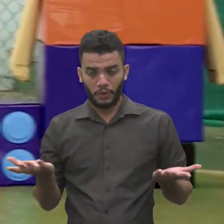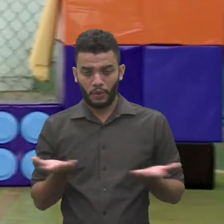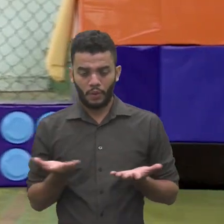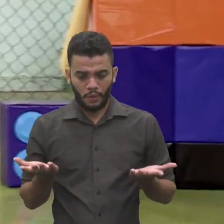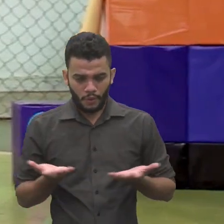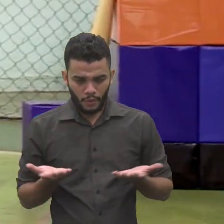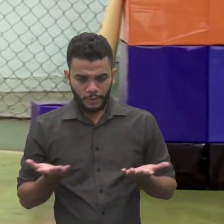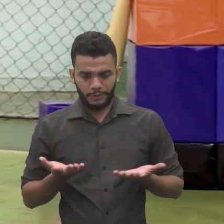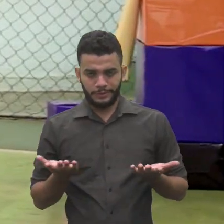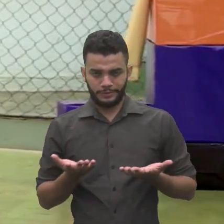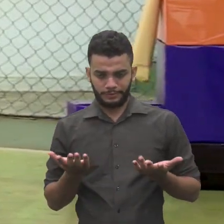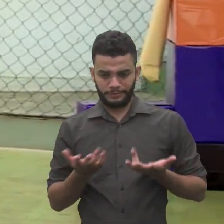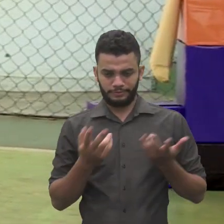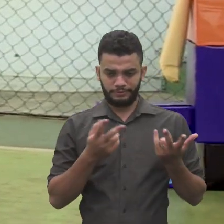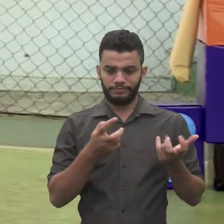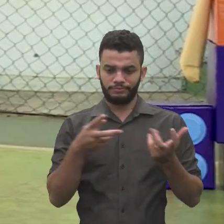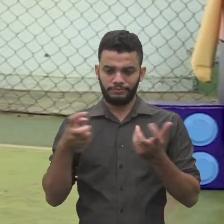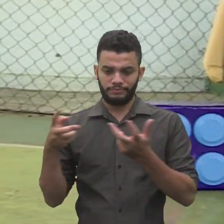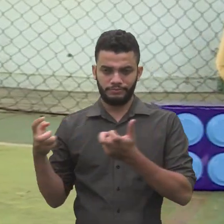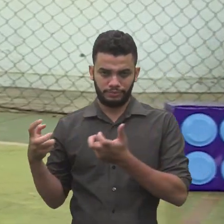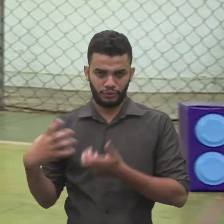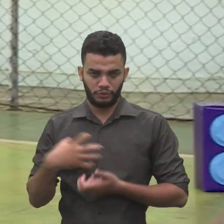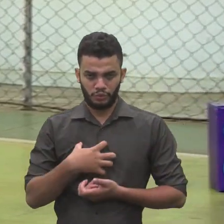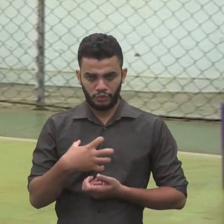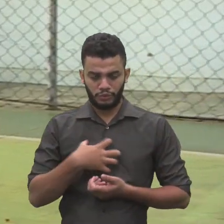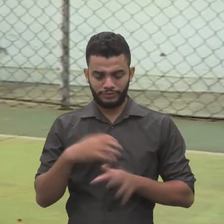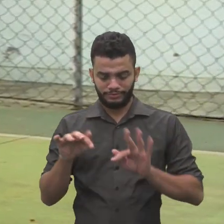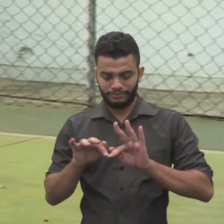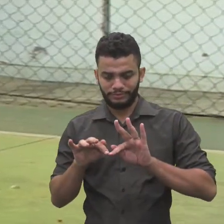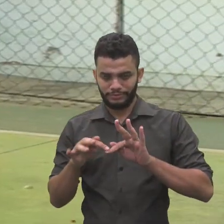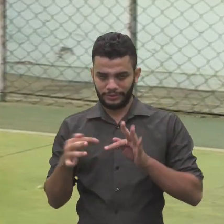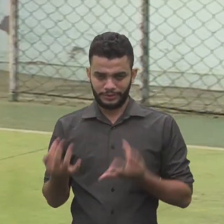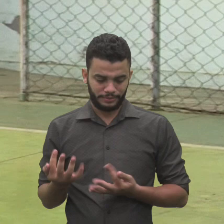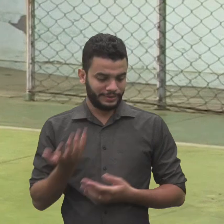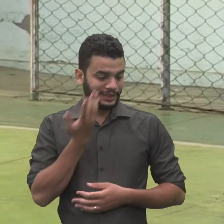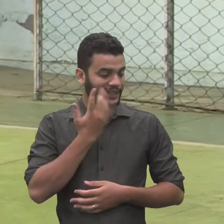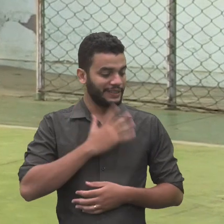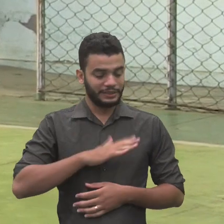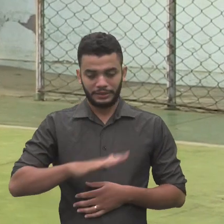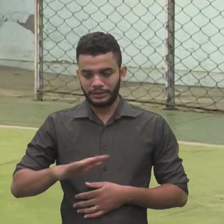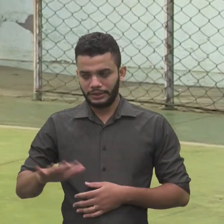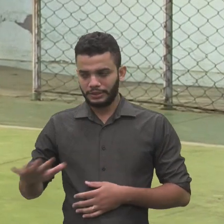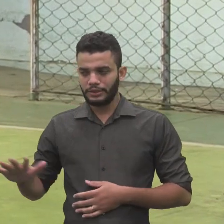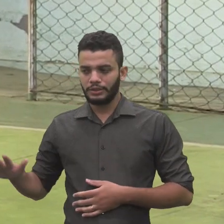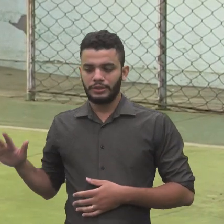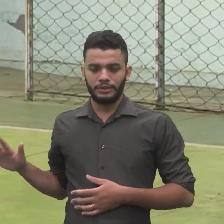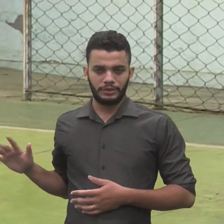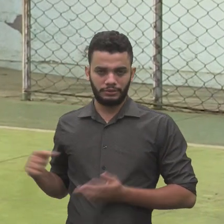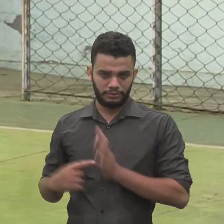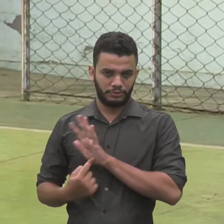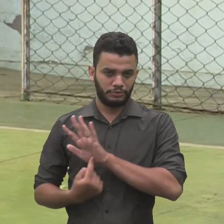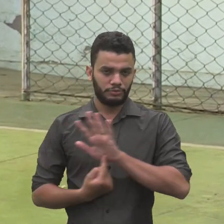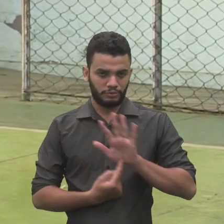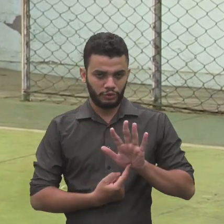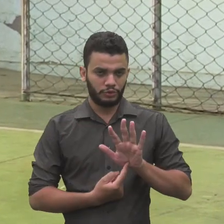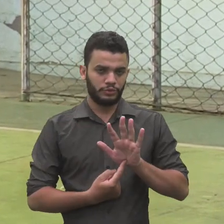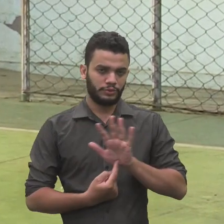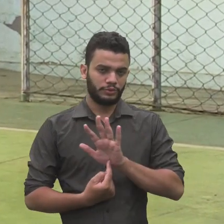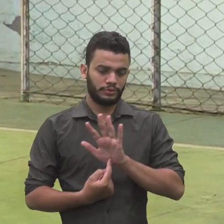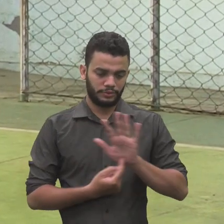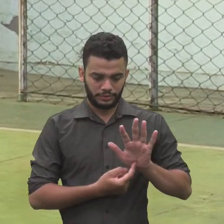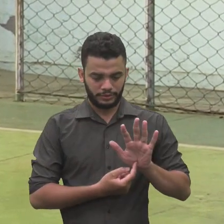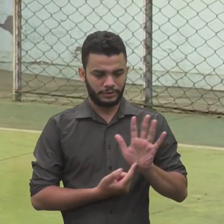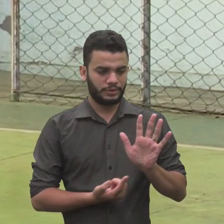assim, simples e bonita, as crianças da turma da professora Guiomar apresentar para